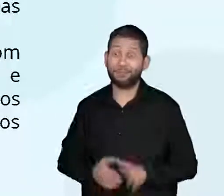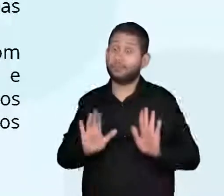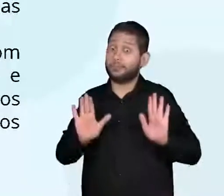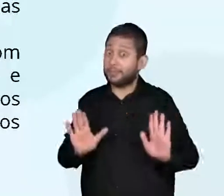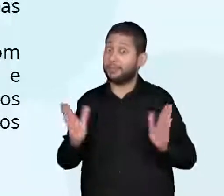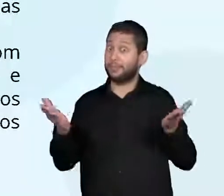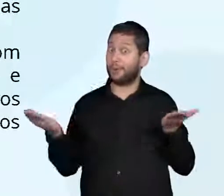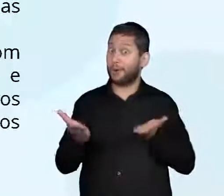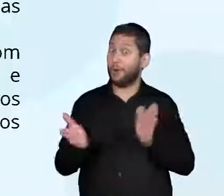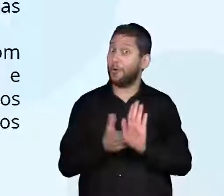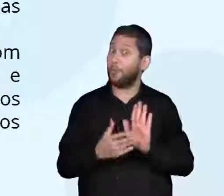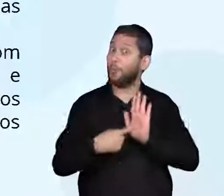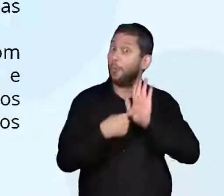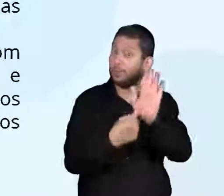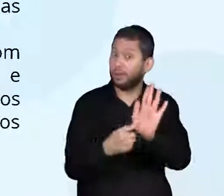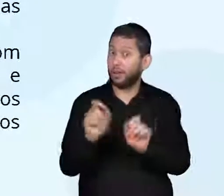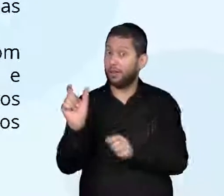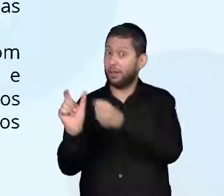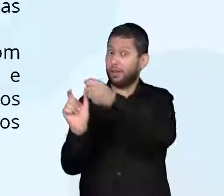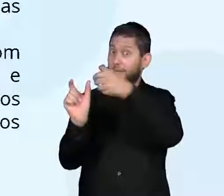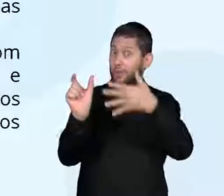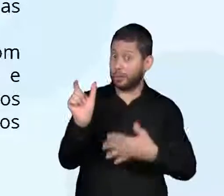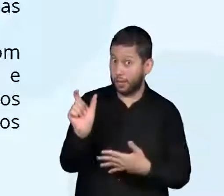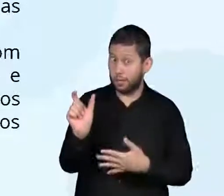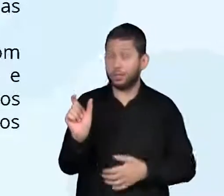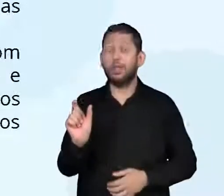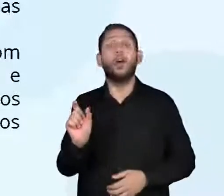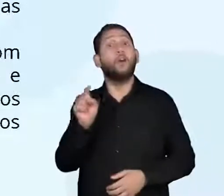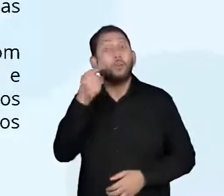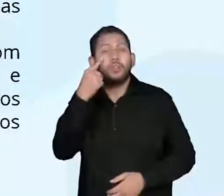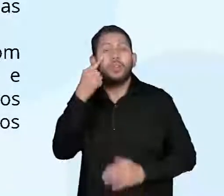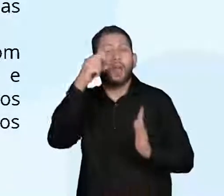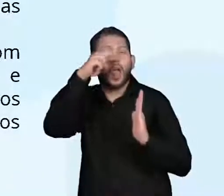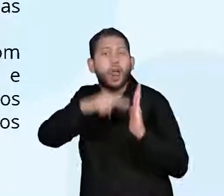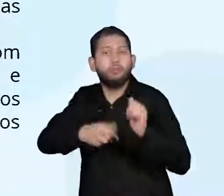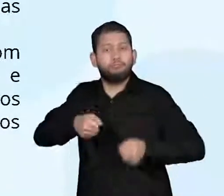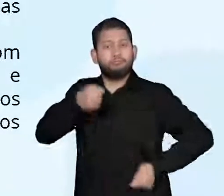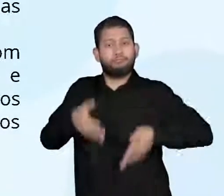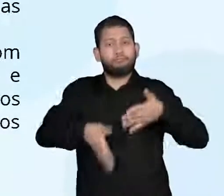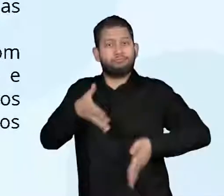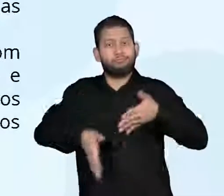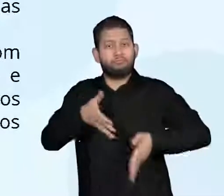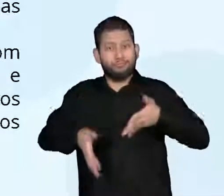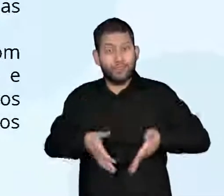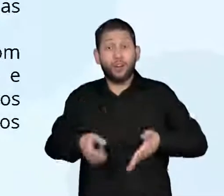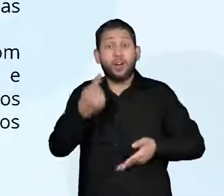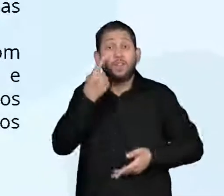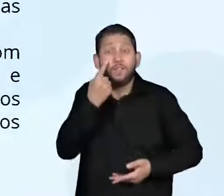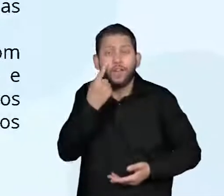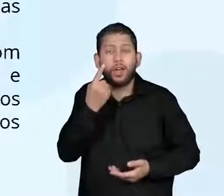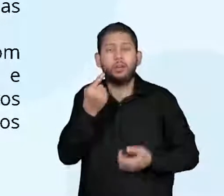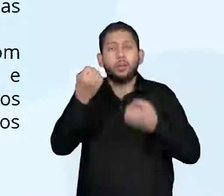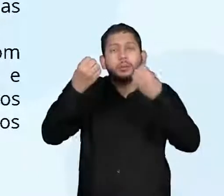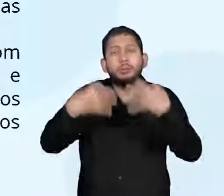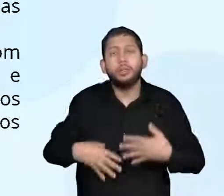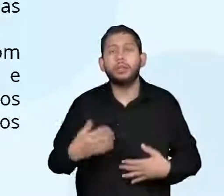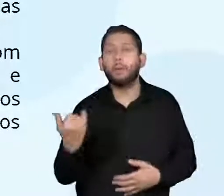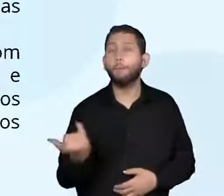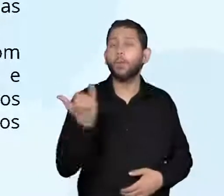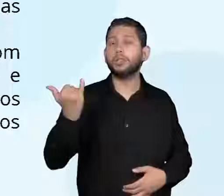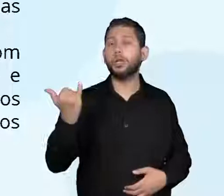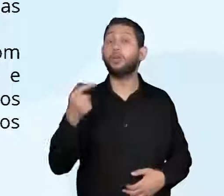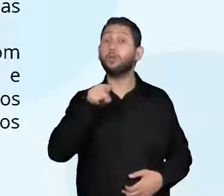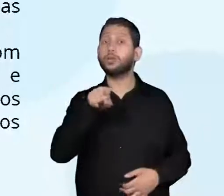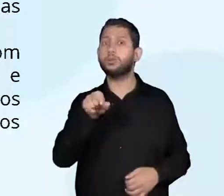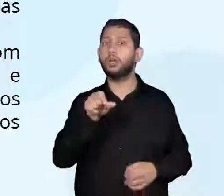Leia com atenção o verbete, use lápis preto para selecionar informações do animal que considera